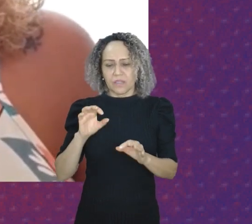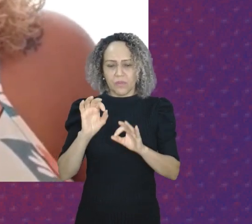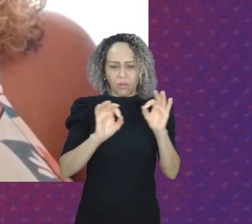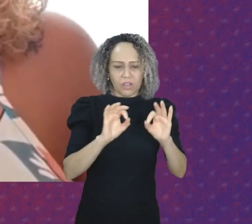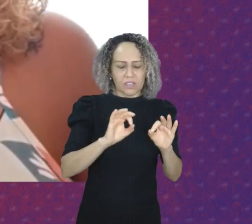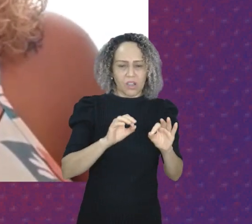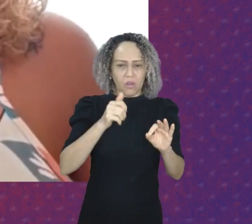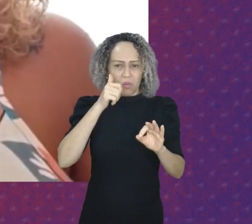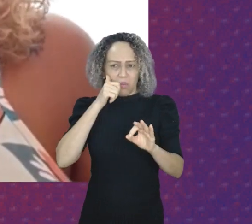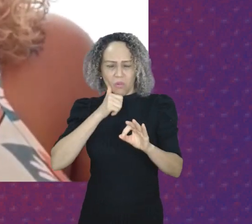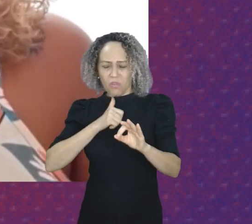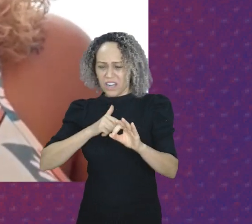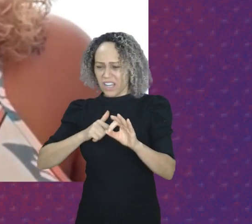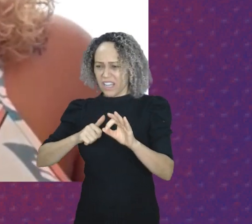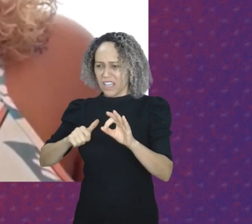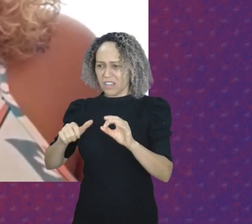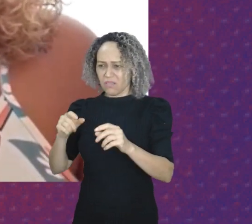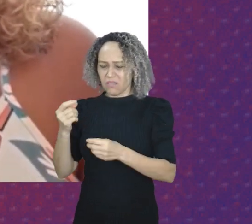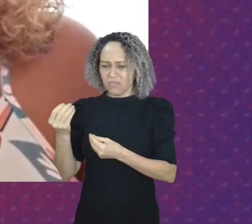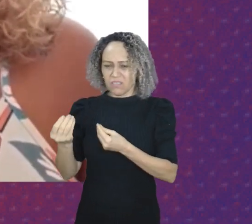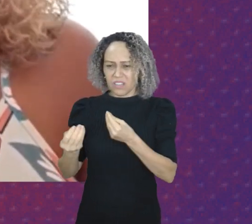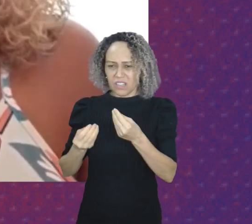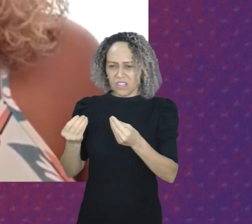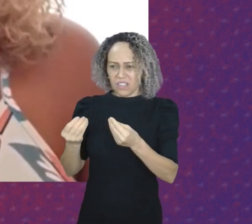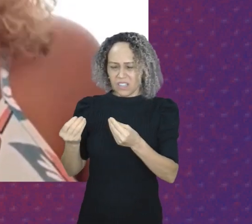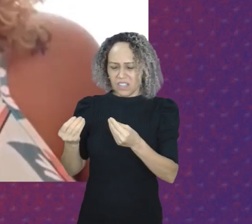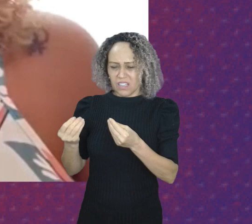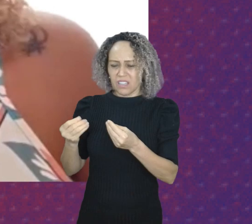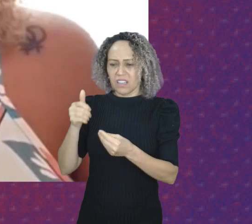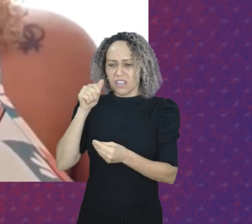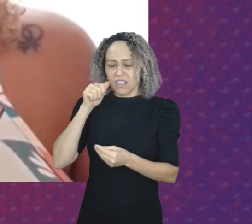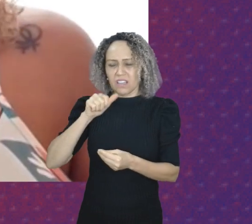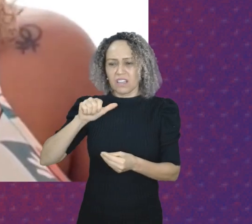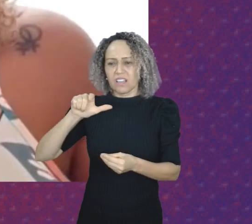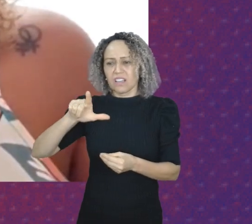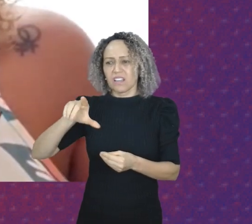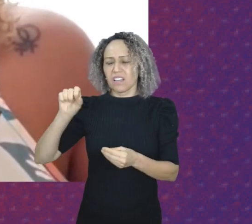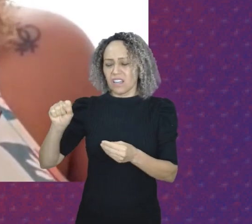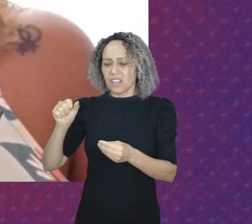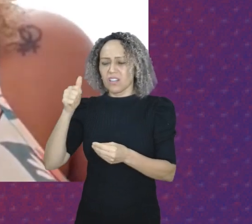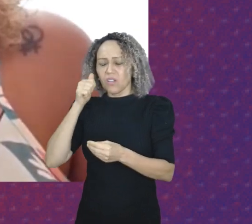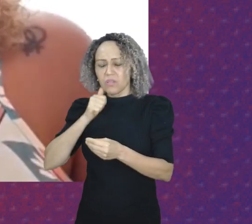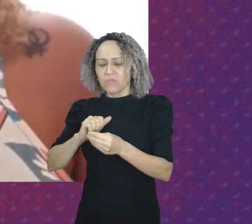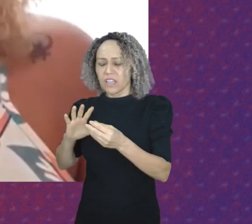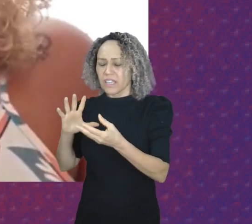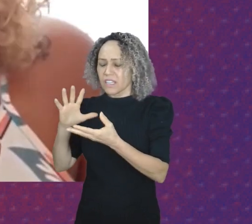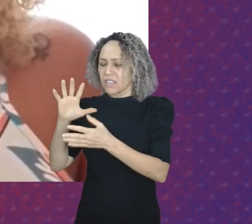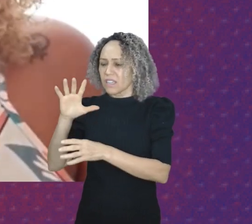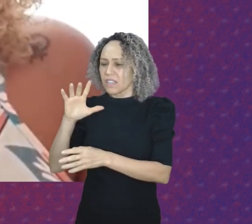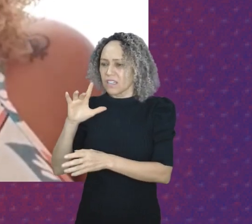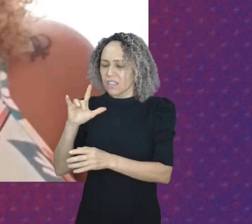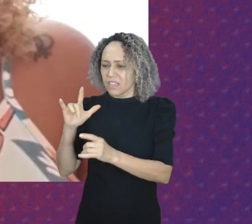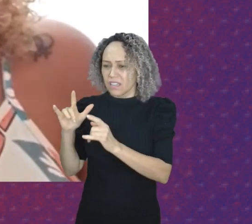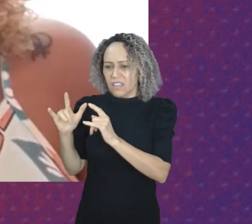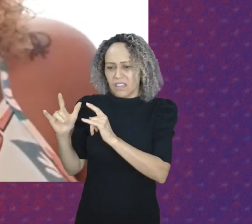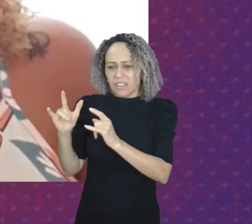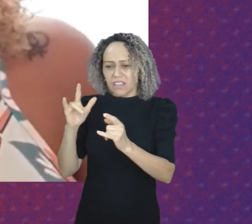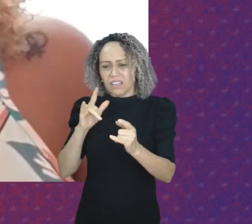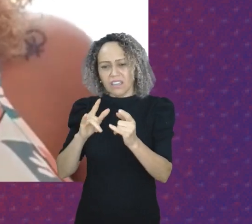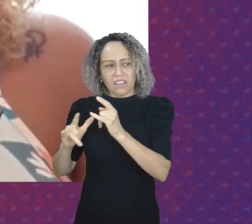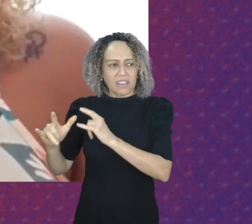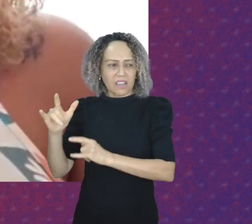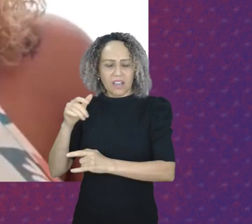mulheres que amam mulheres se organizam. As lésbicas, hoje tem as bis organizadas,